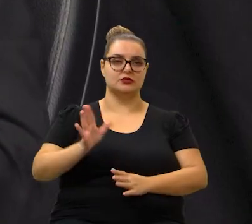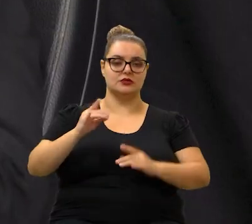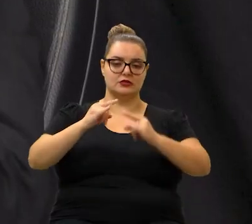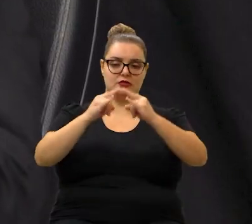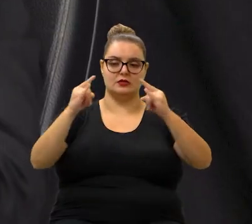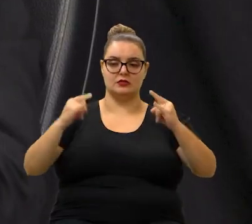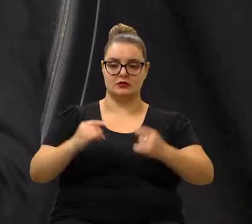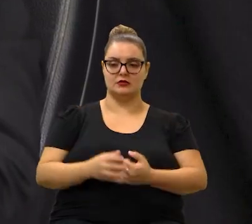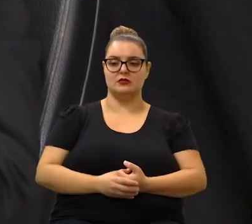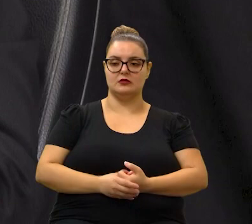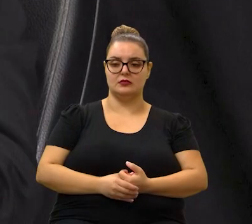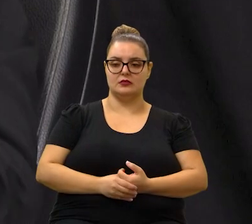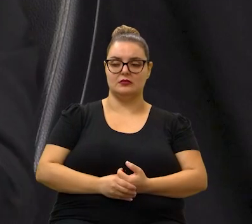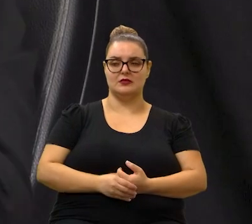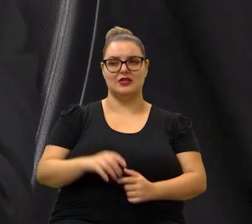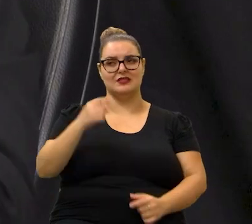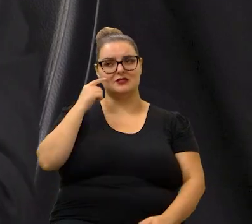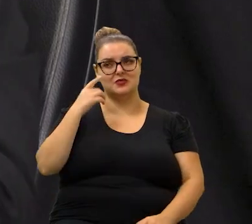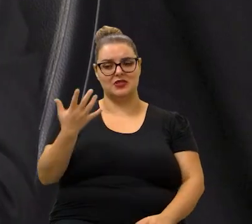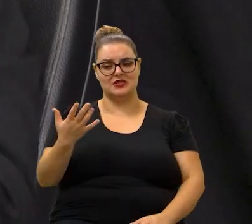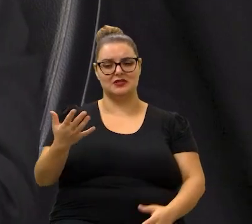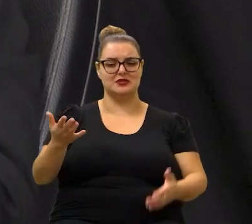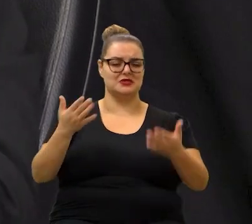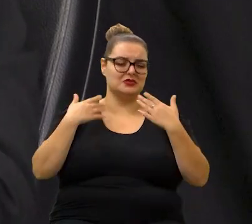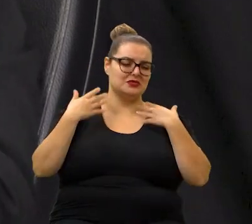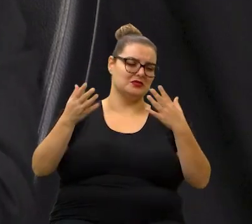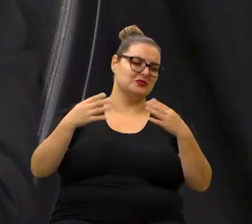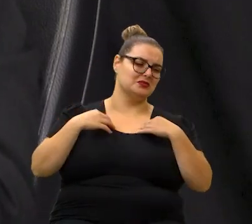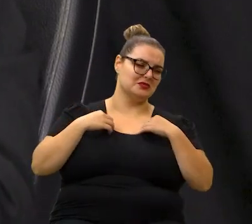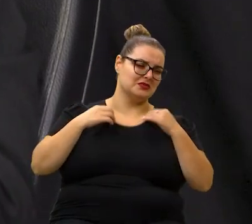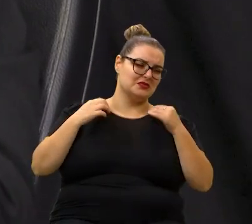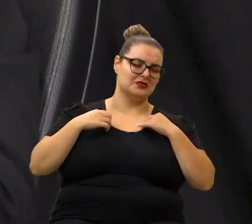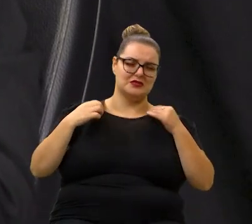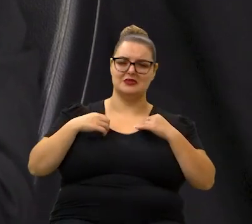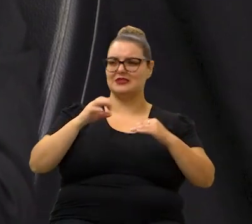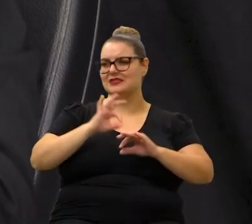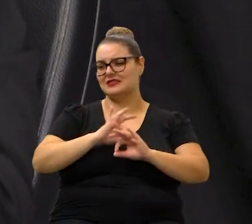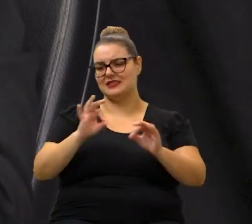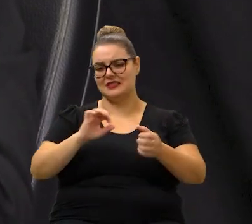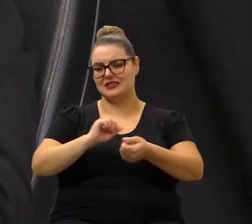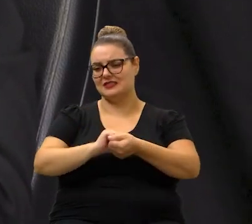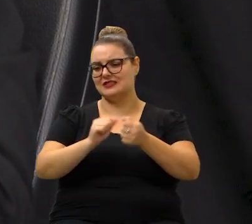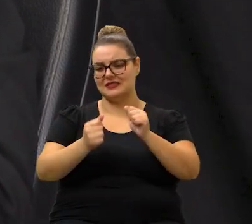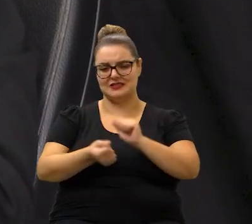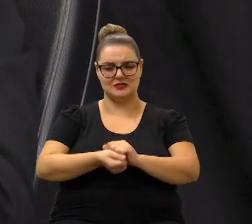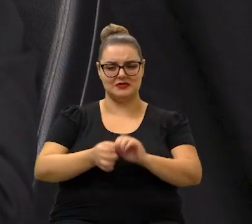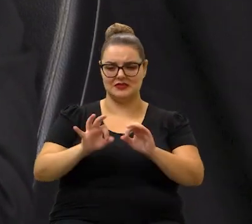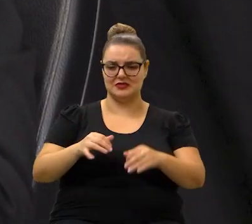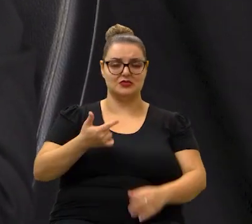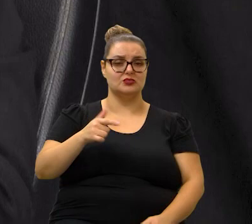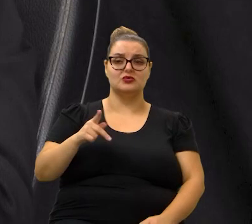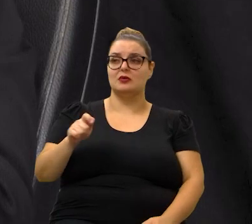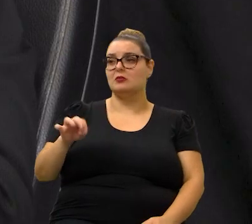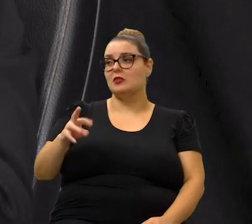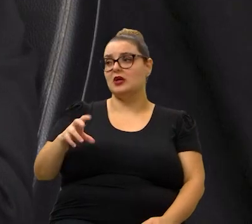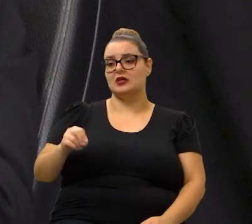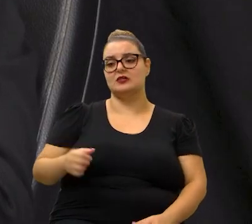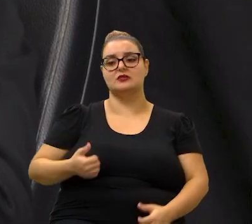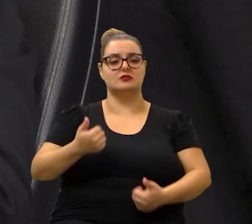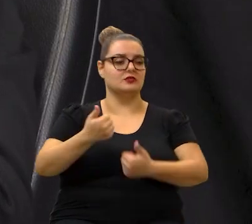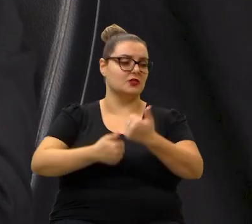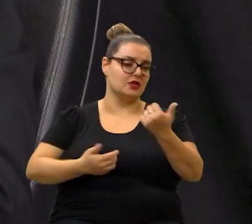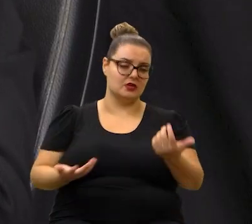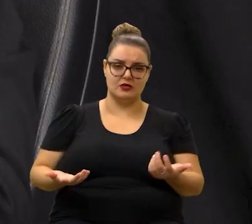correto mas imagina só muito calor inadequado quer dizer não tinha mais Pátio pras crianças jogarem